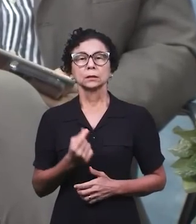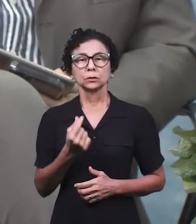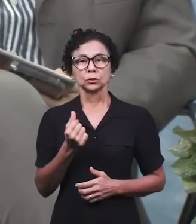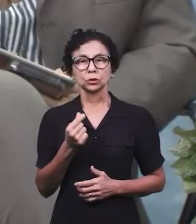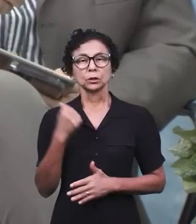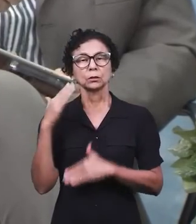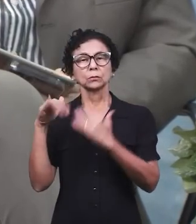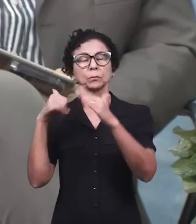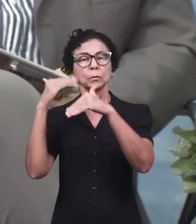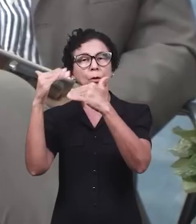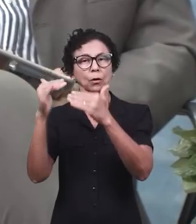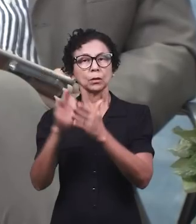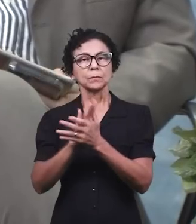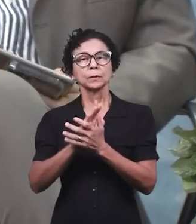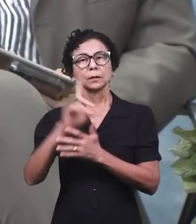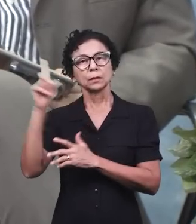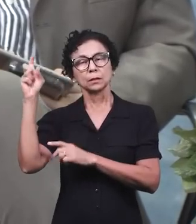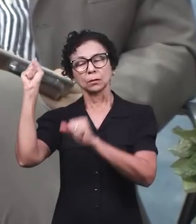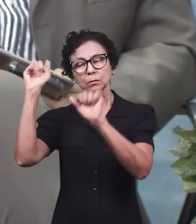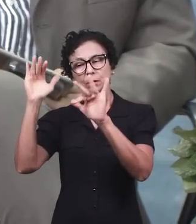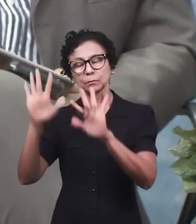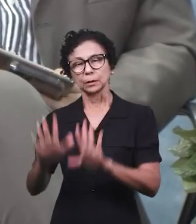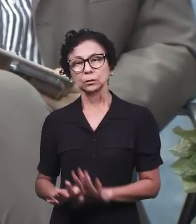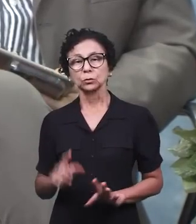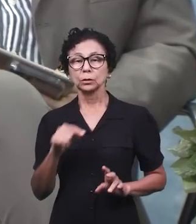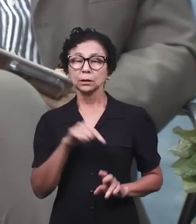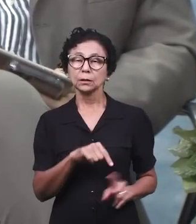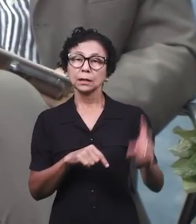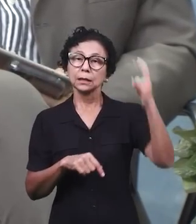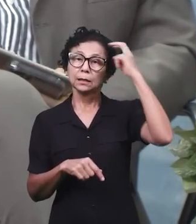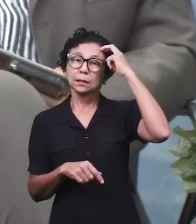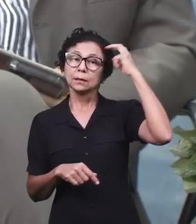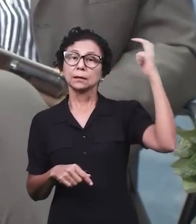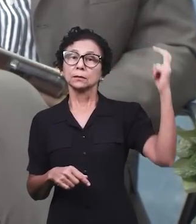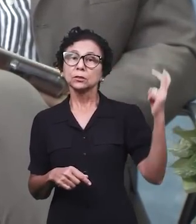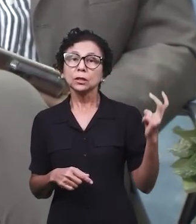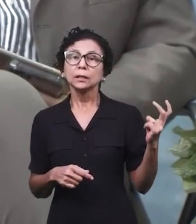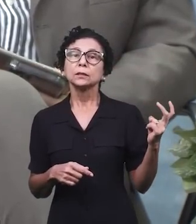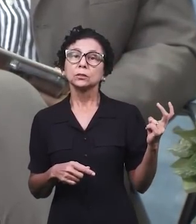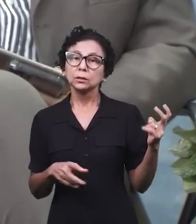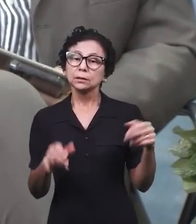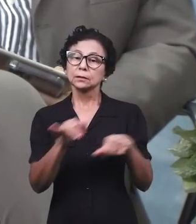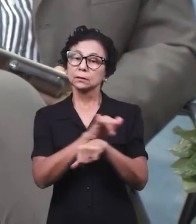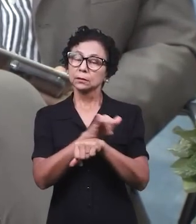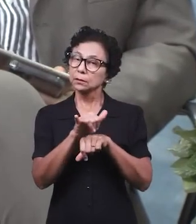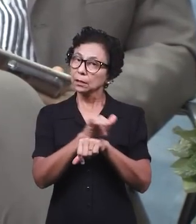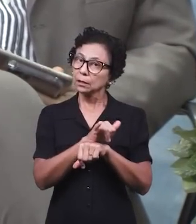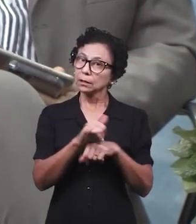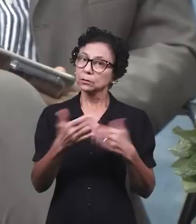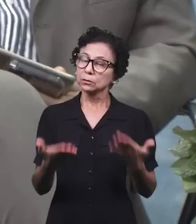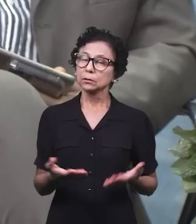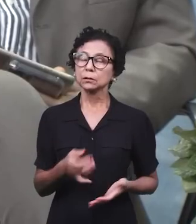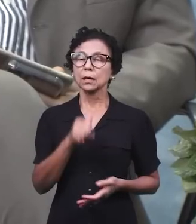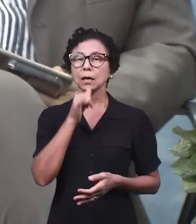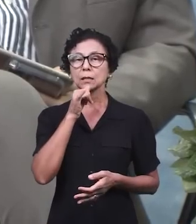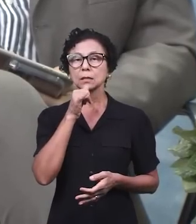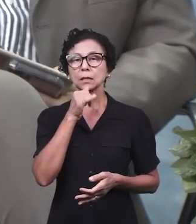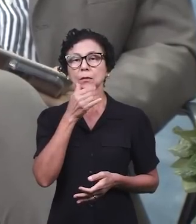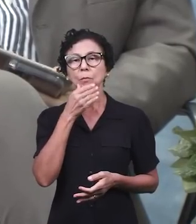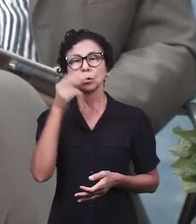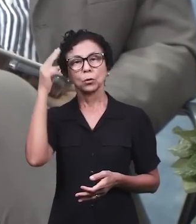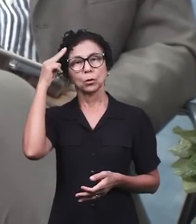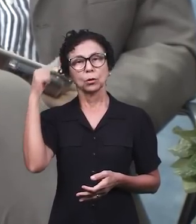pela operação do Senhor e pela inteligência, pela forma como eles se organizaram na condição. José é um caso